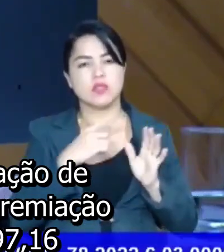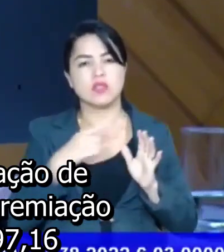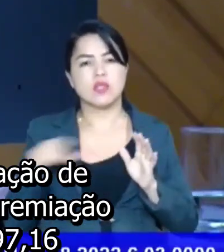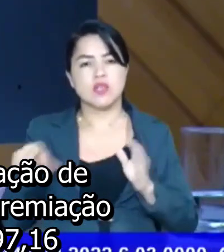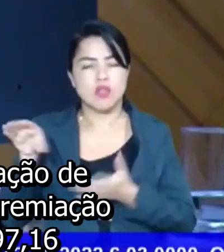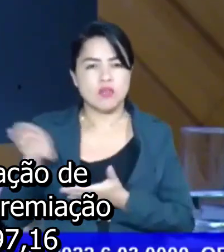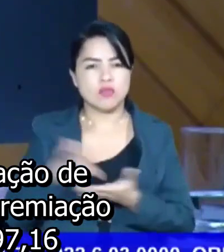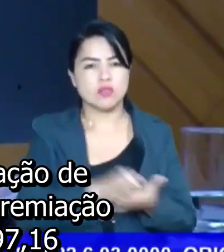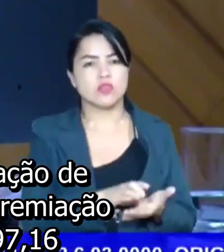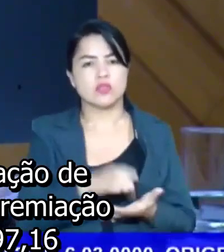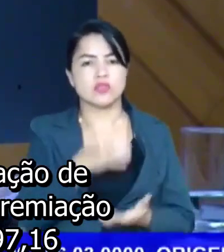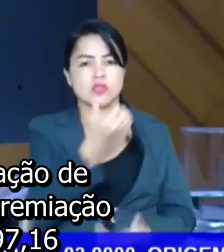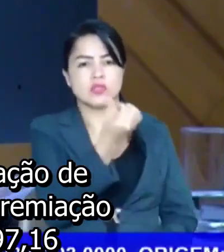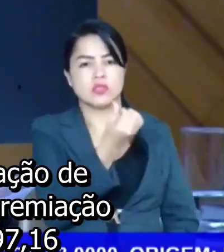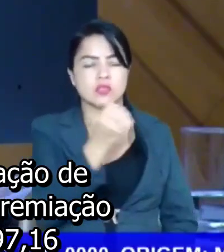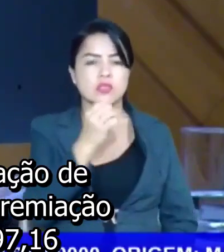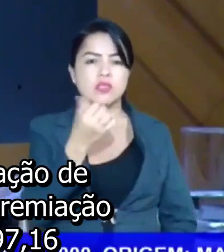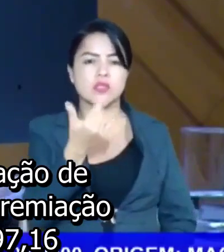2021 um montante de R$